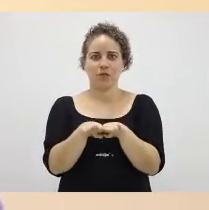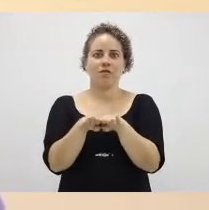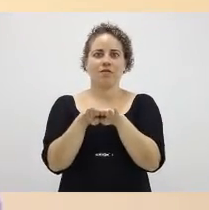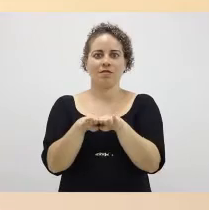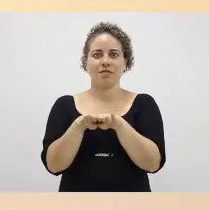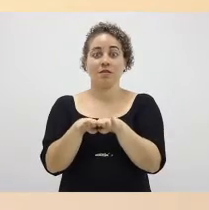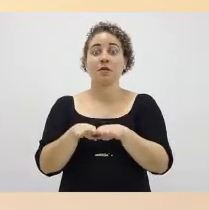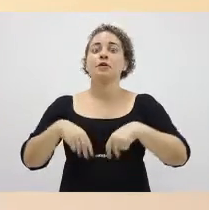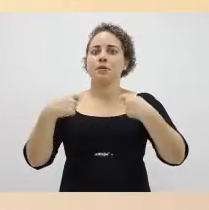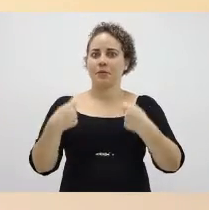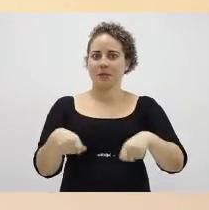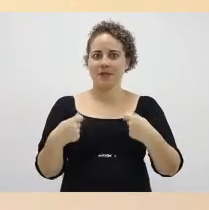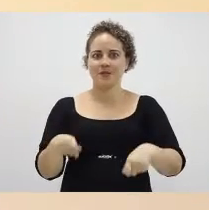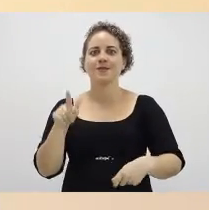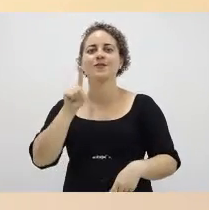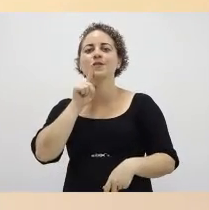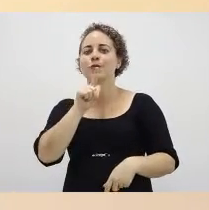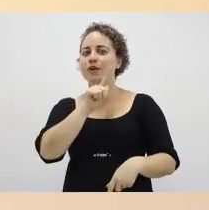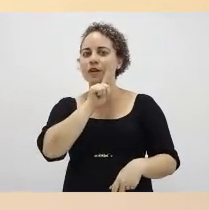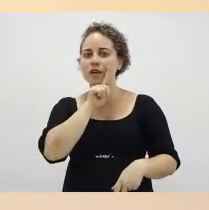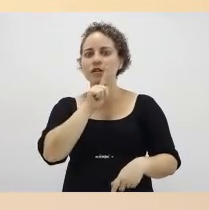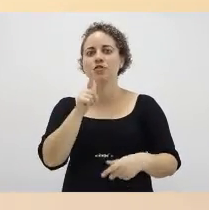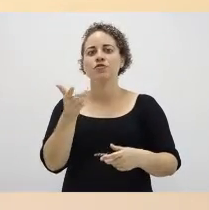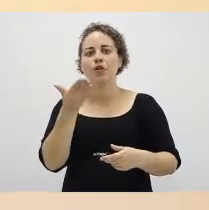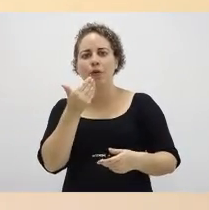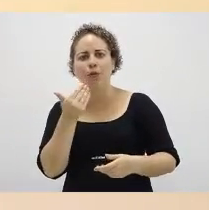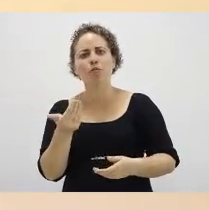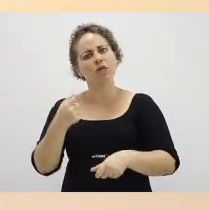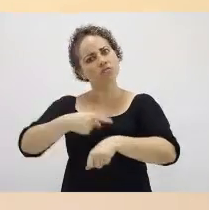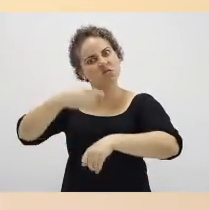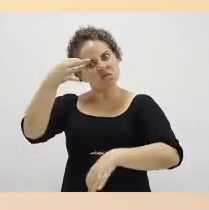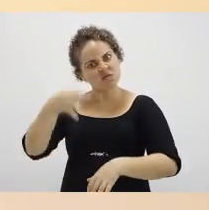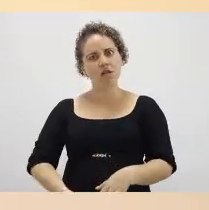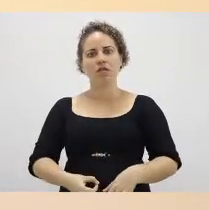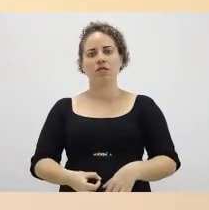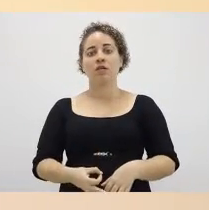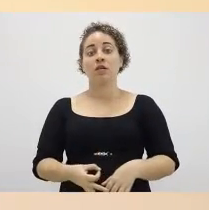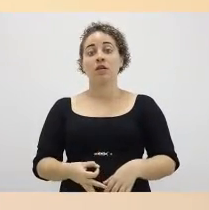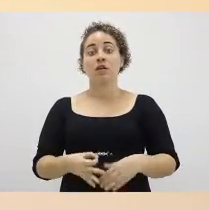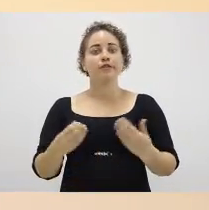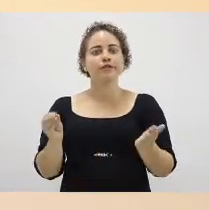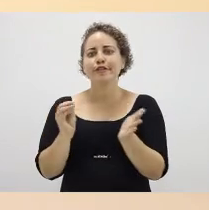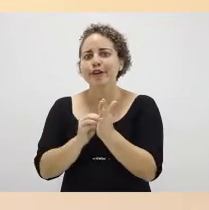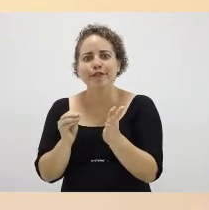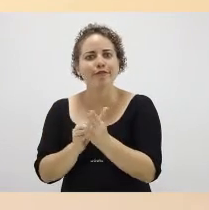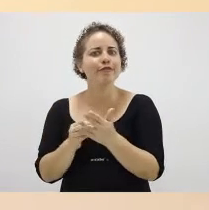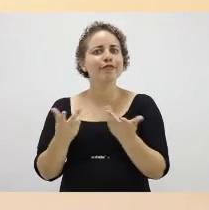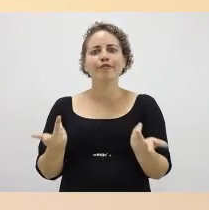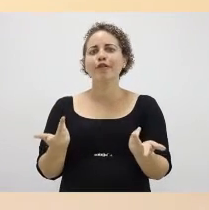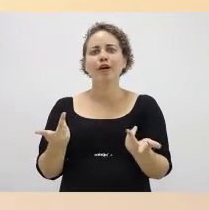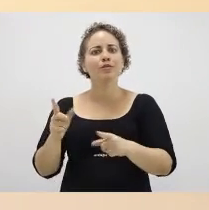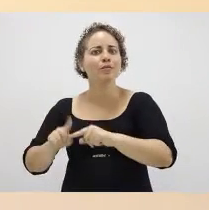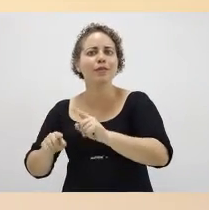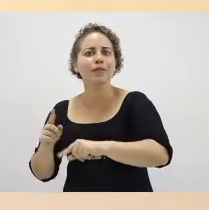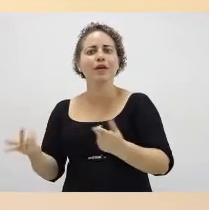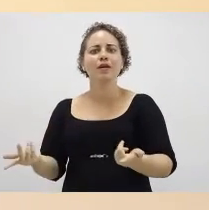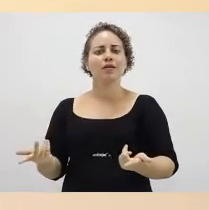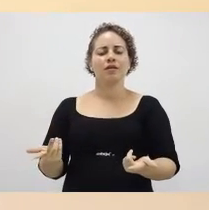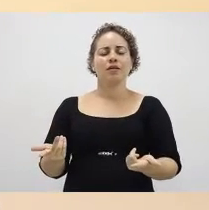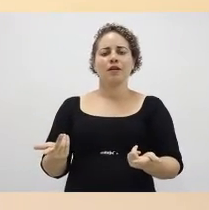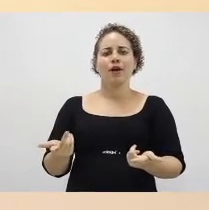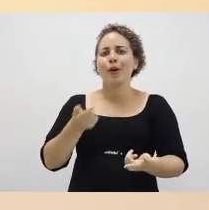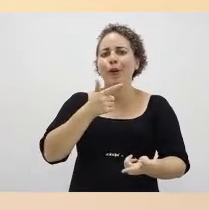consiga entregar o lanche, a refeição, no tempo correto. Se falta matéria-prima, eu não tenho